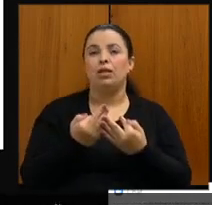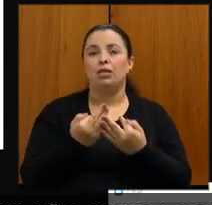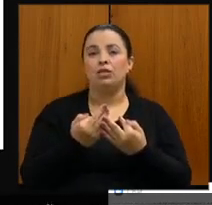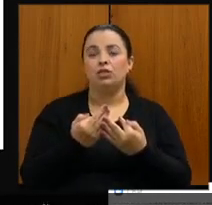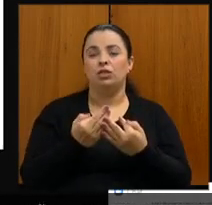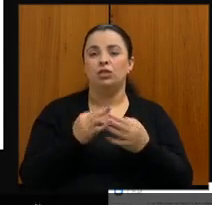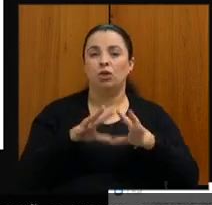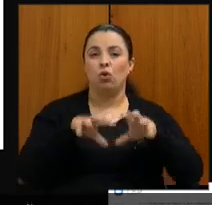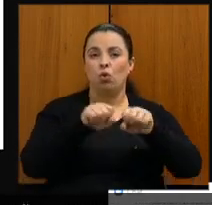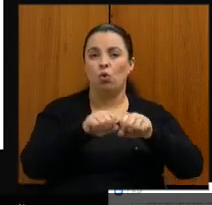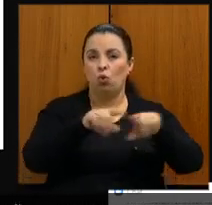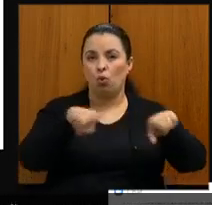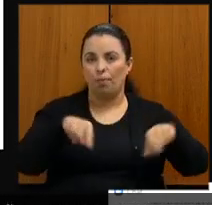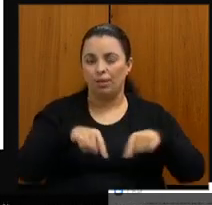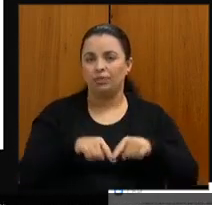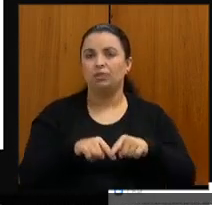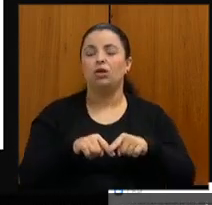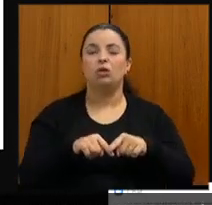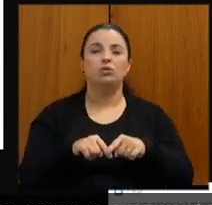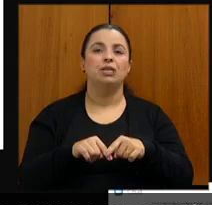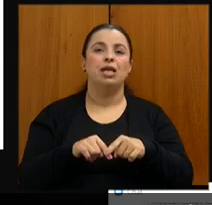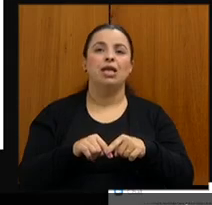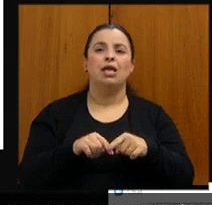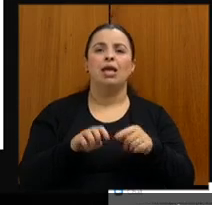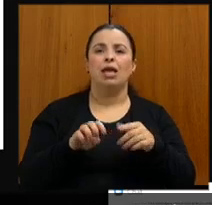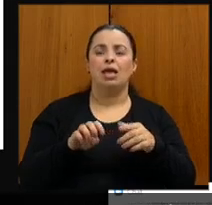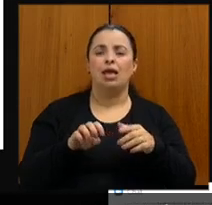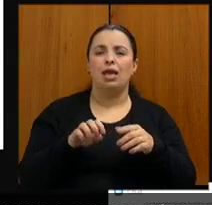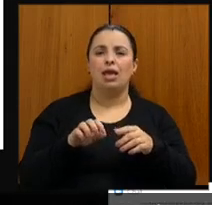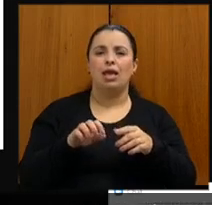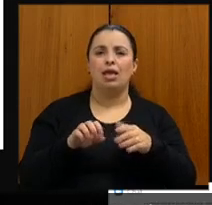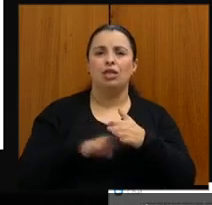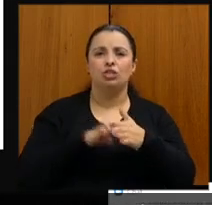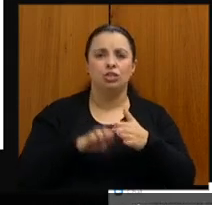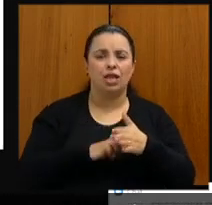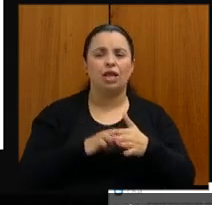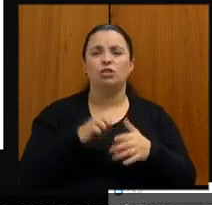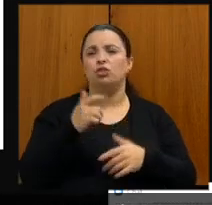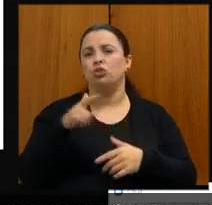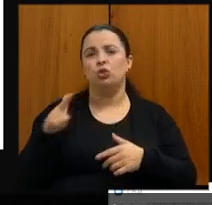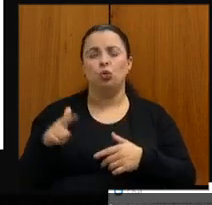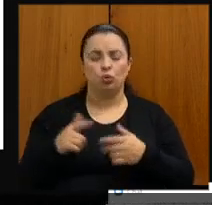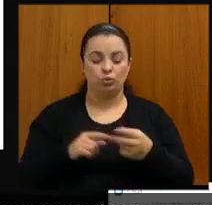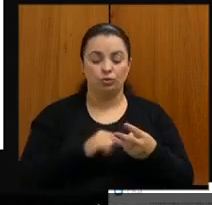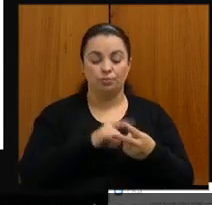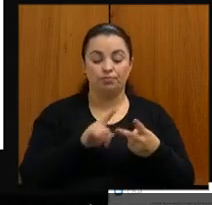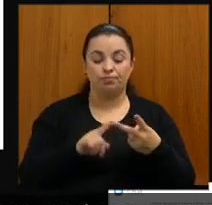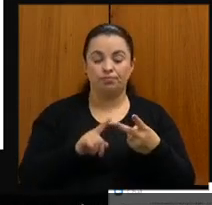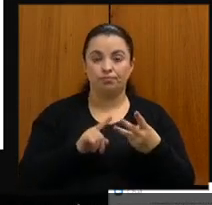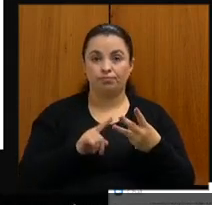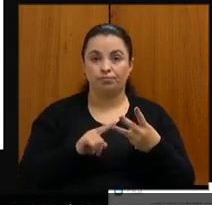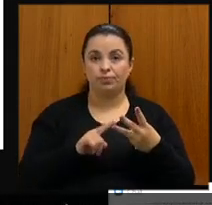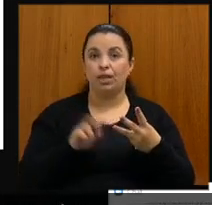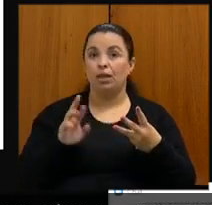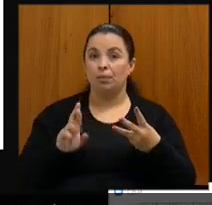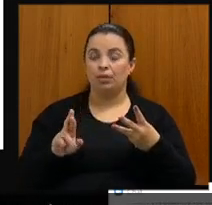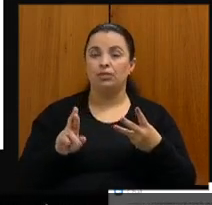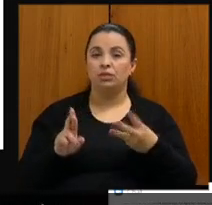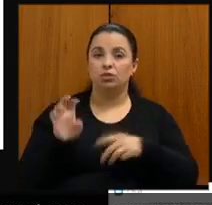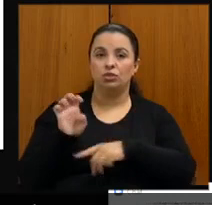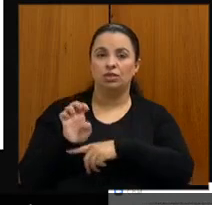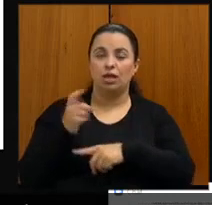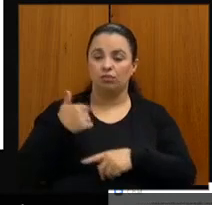acampamentos entidades e outras partes interessadas temos os representantes do estado somos nós